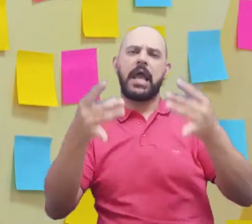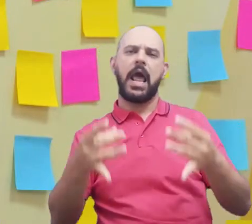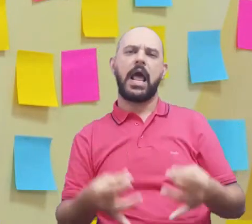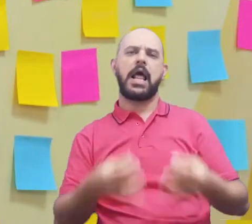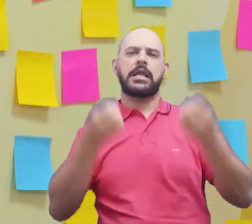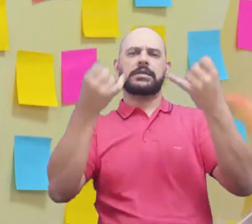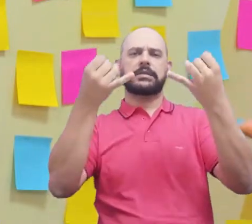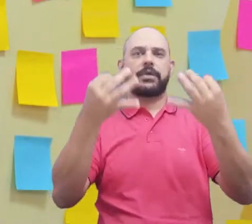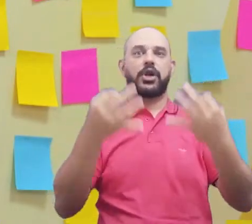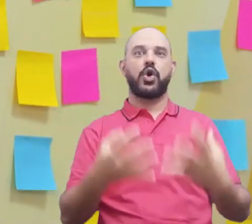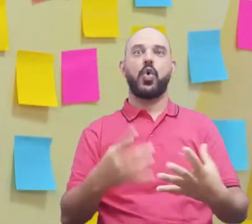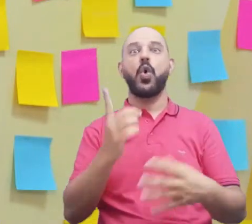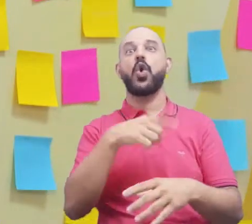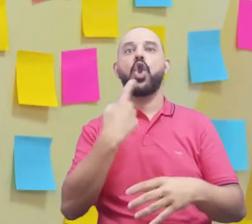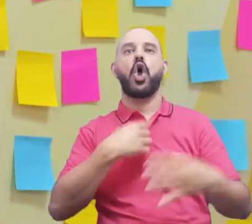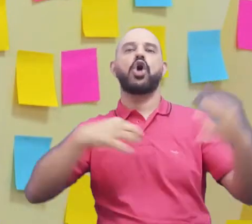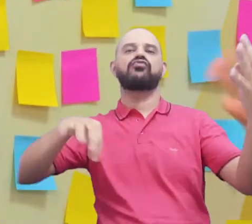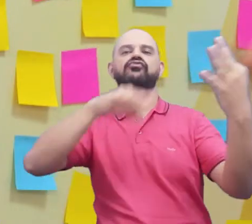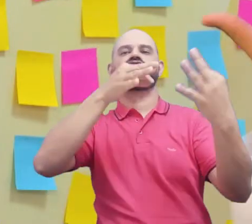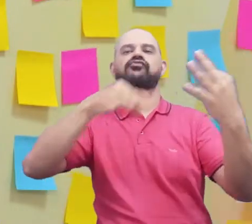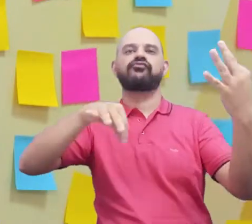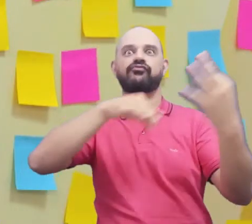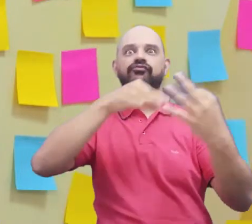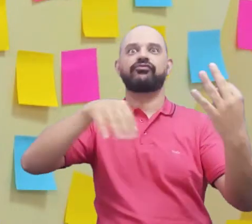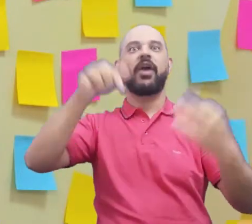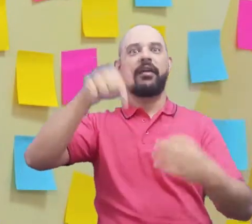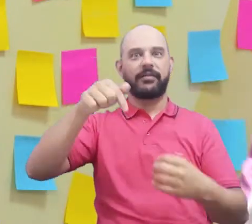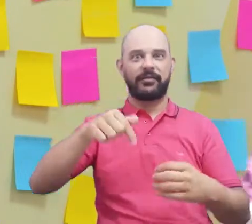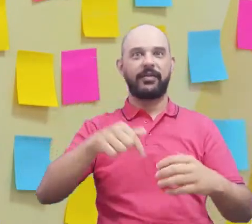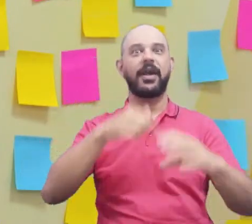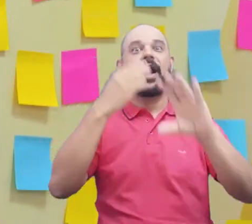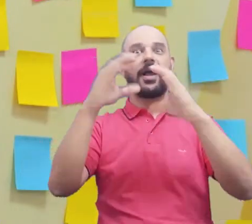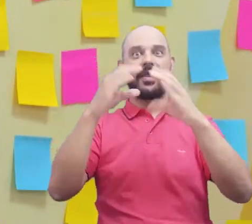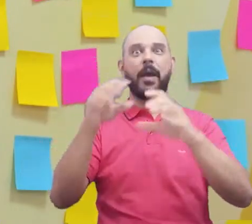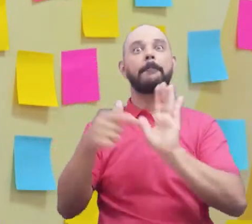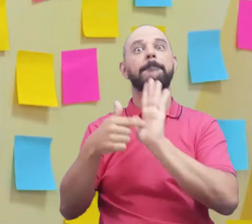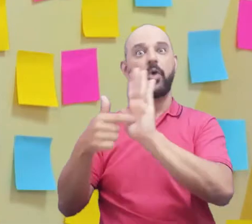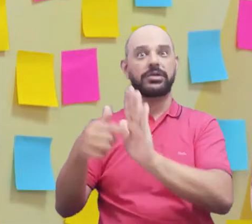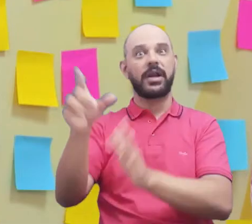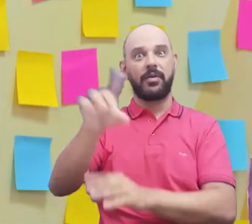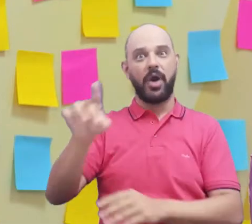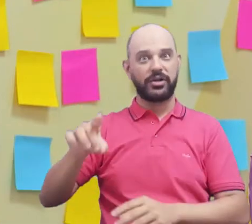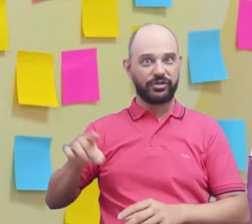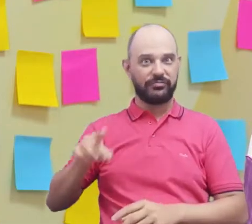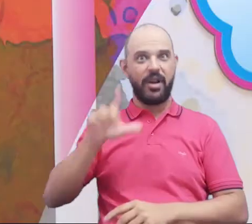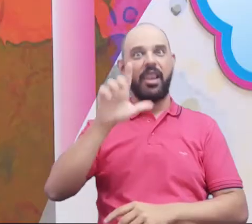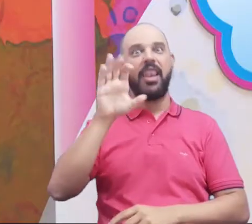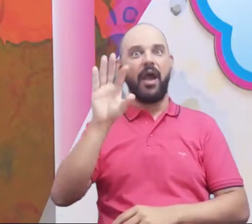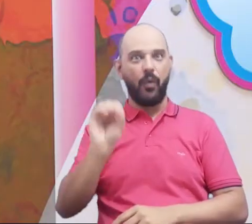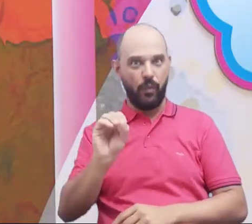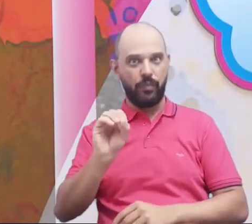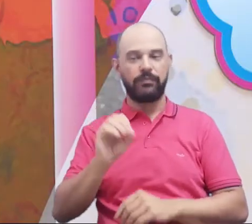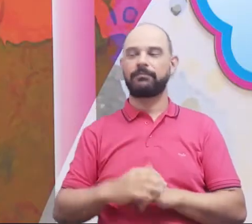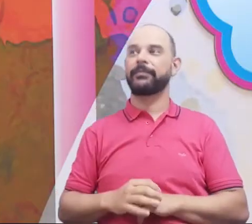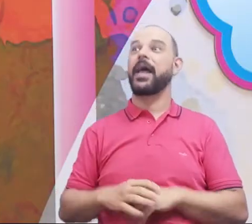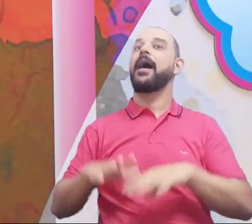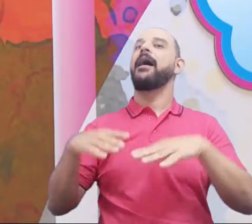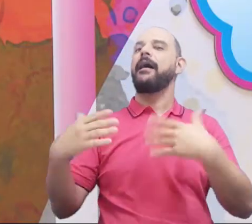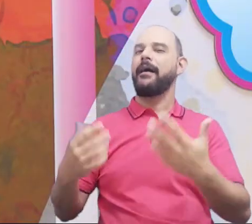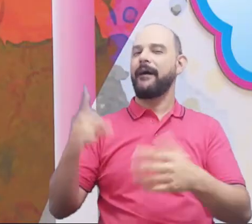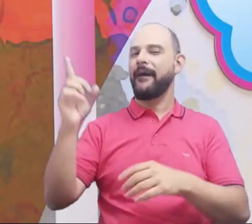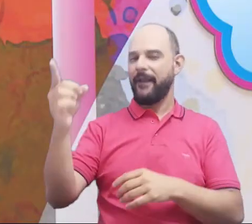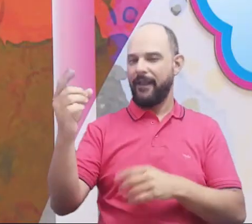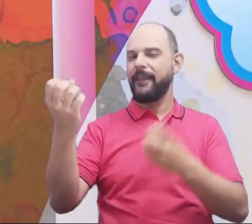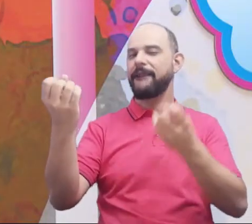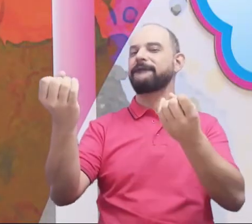detalhes, letras e partituras pra gente fazer um coral aqui. E eu até mostrei pro Ratinho Léo já. Ah, então